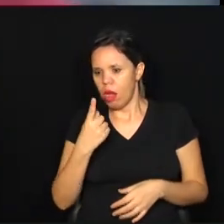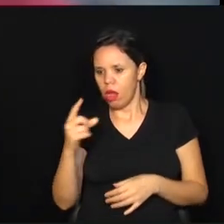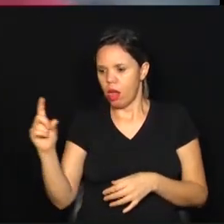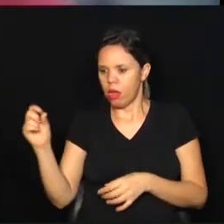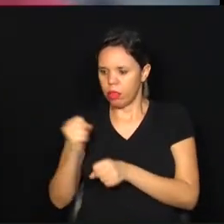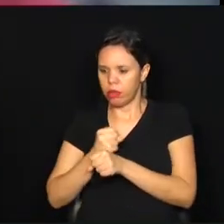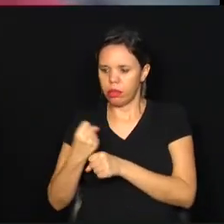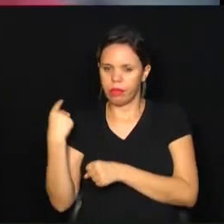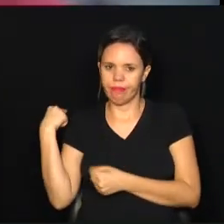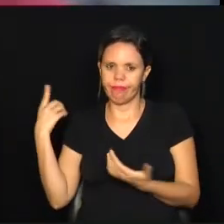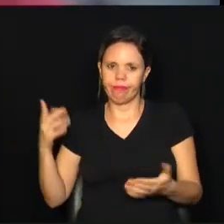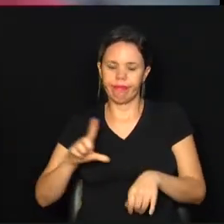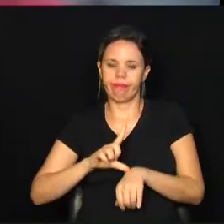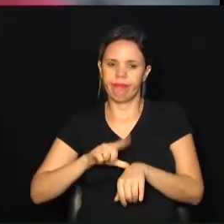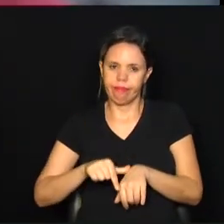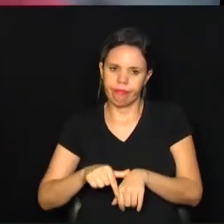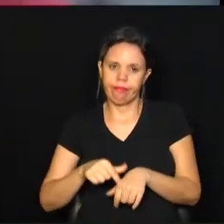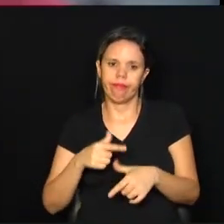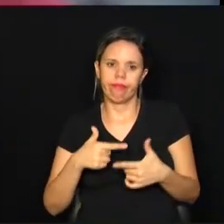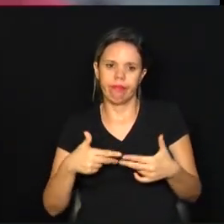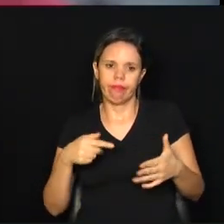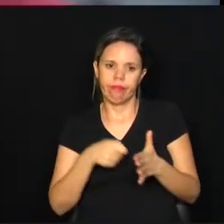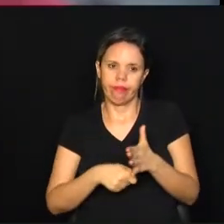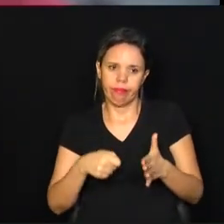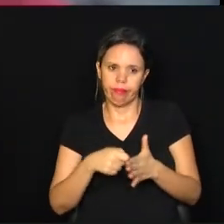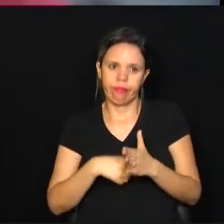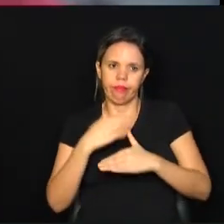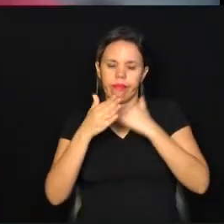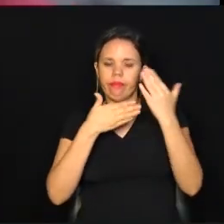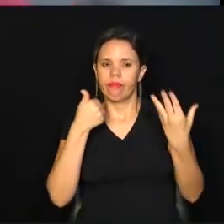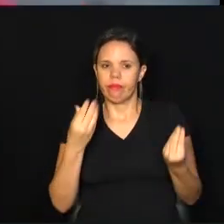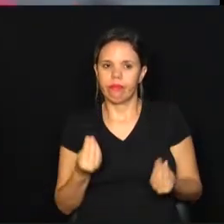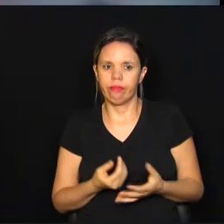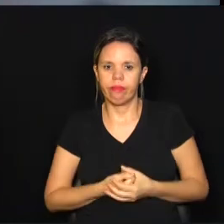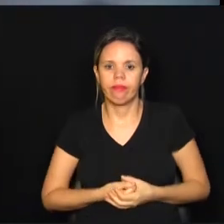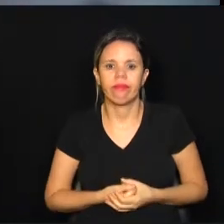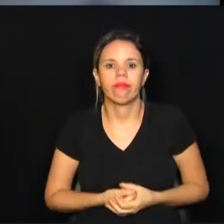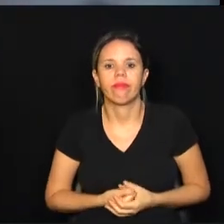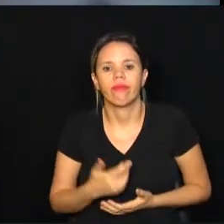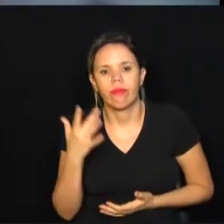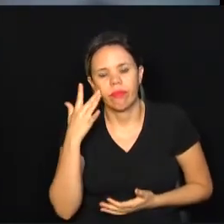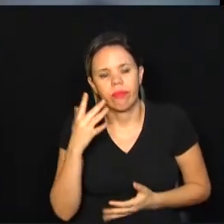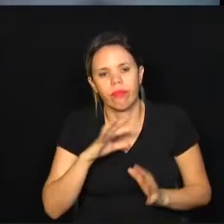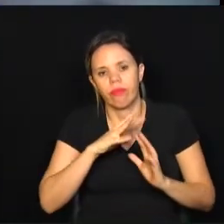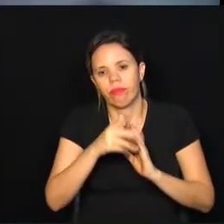atrás, em algumas pautas, né, que a gente achava que tinha avançado muito. E eu acho que essa pauta